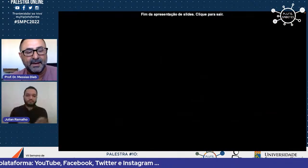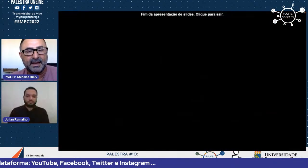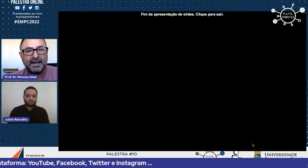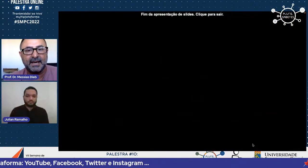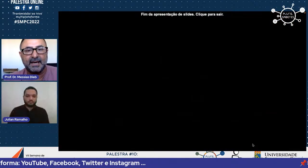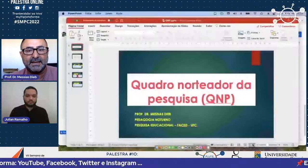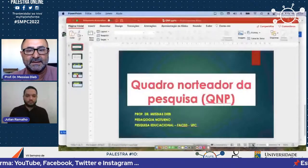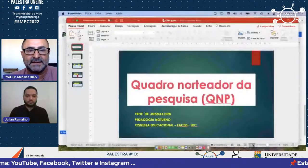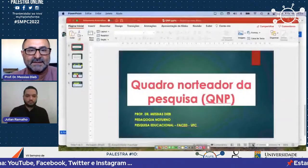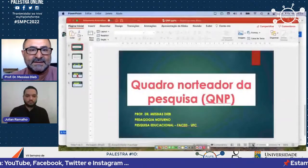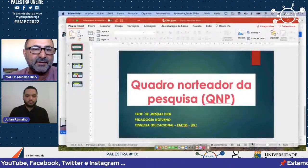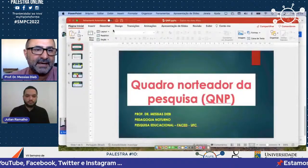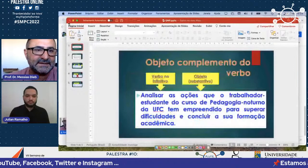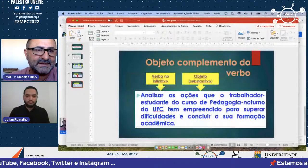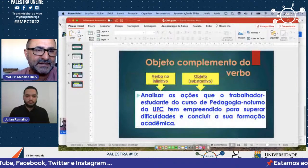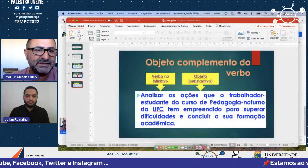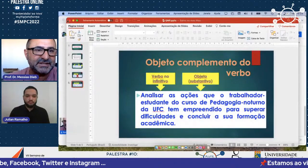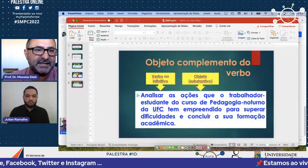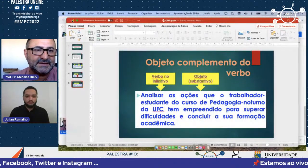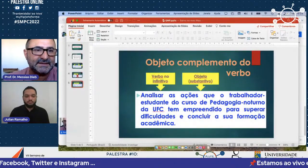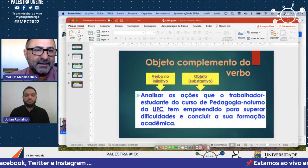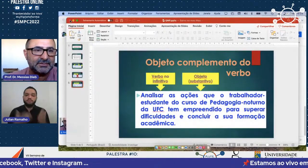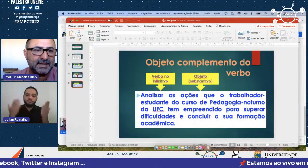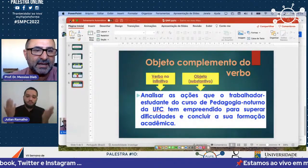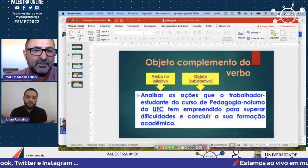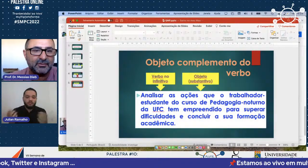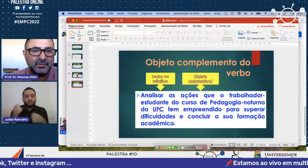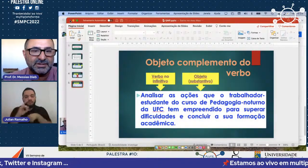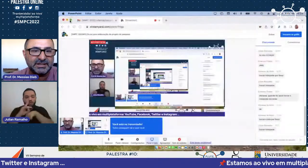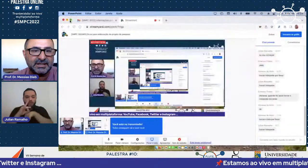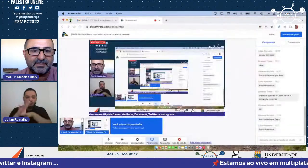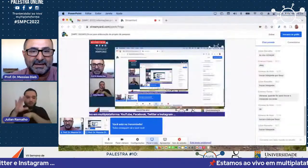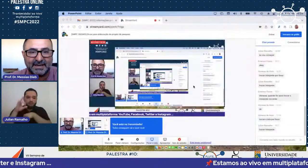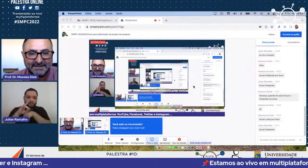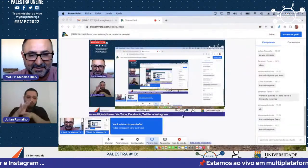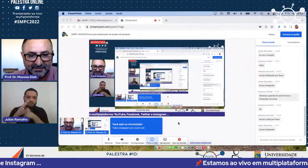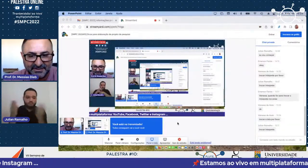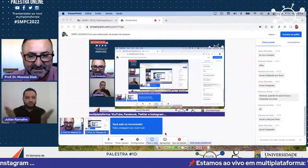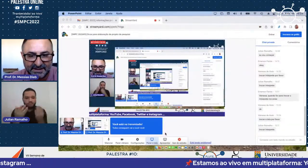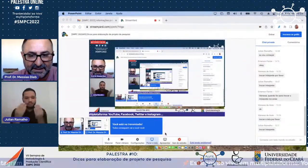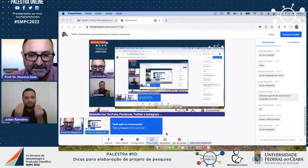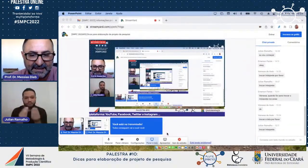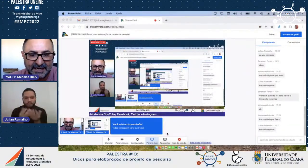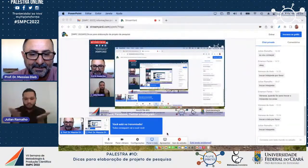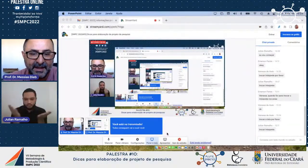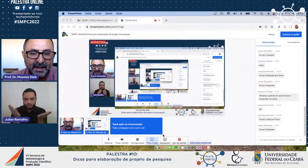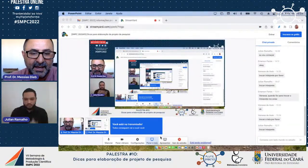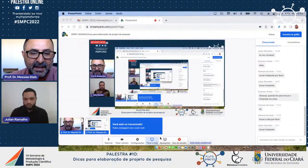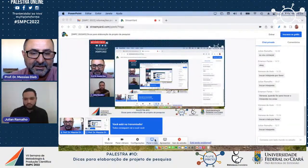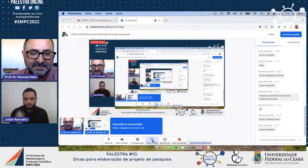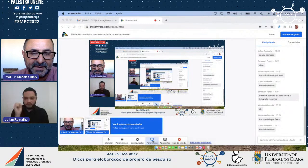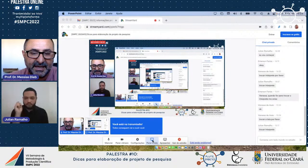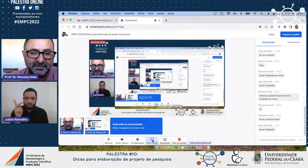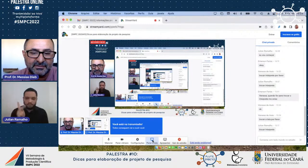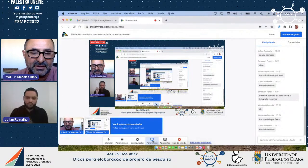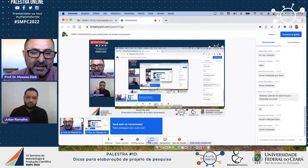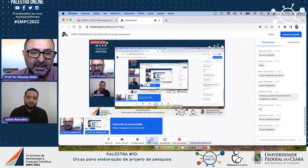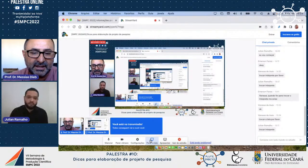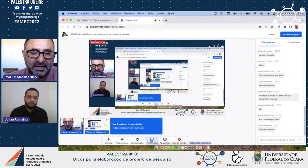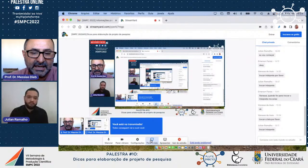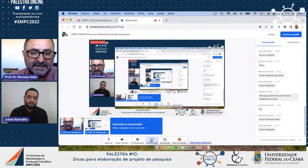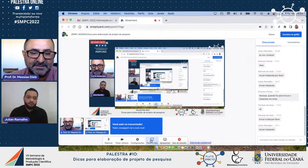pessoal, são essas as dicas que eu tenho hoje aqui para trazer para vocês, tá? Eu